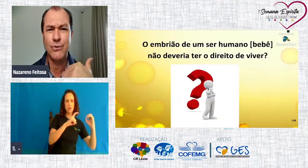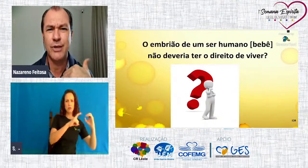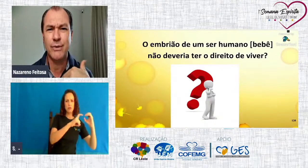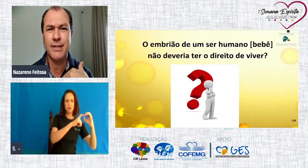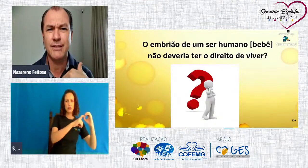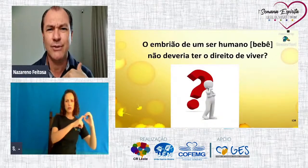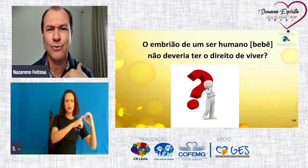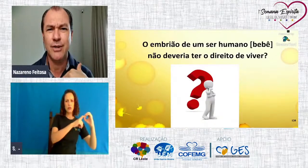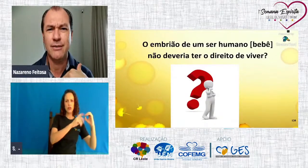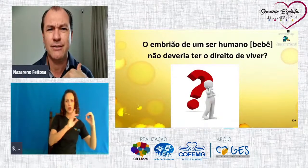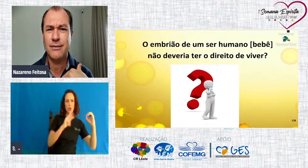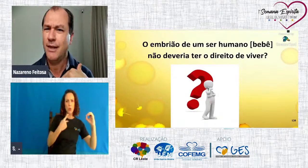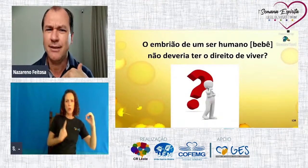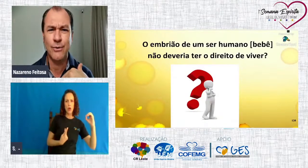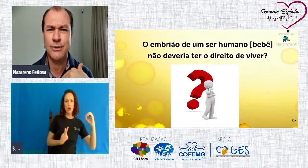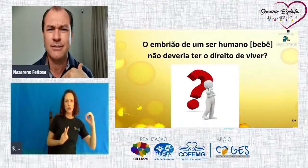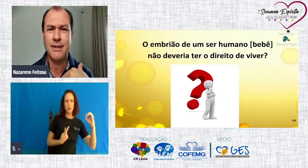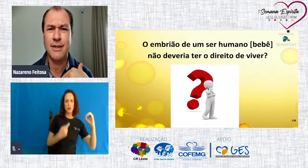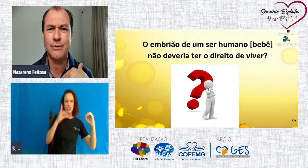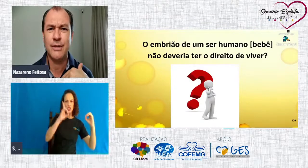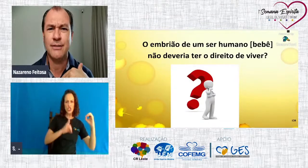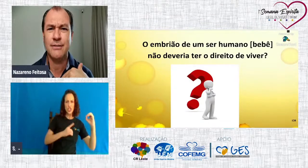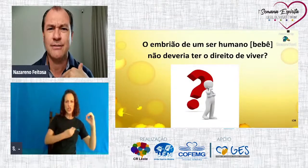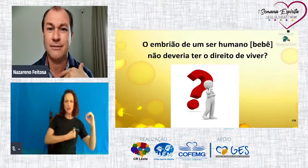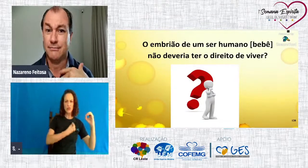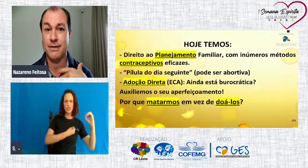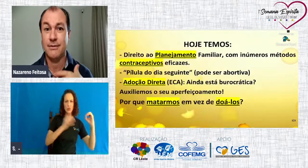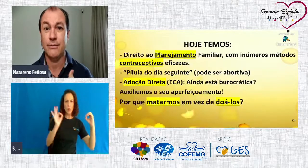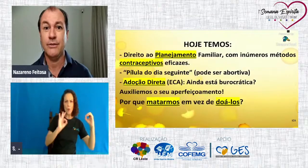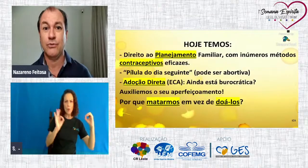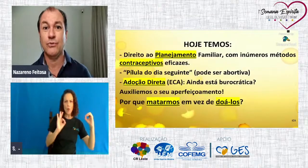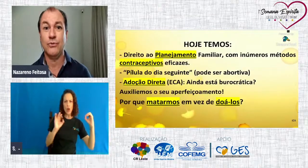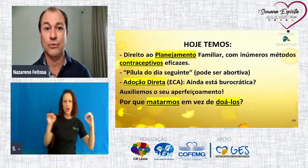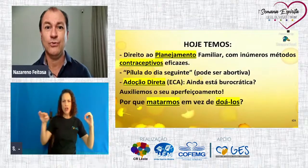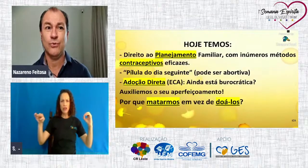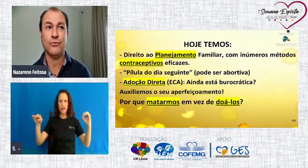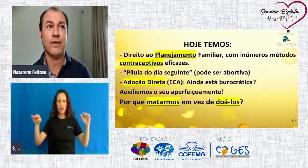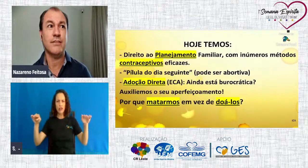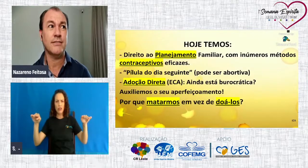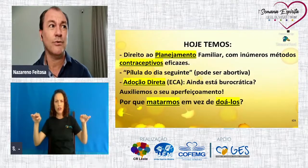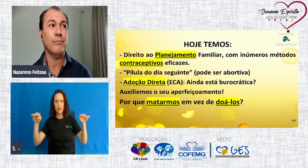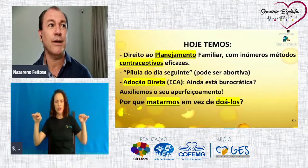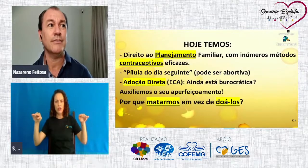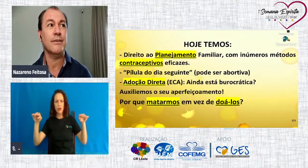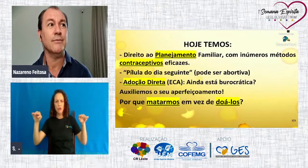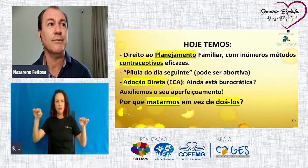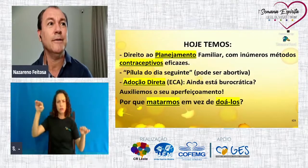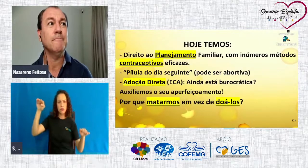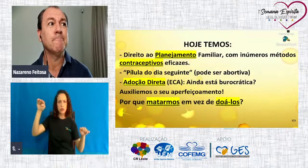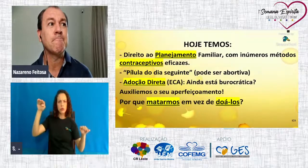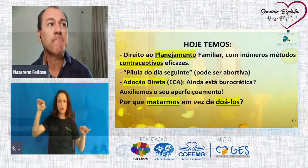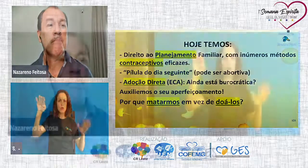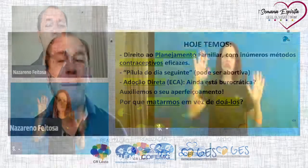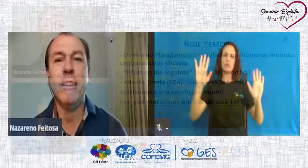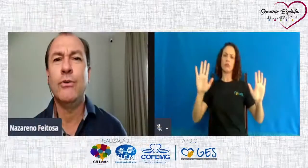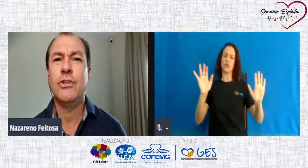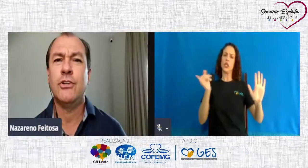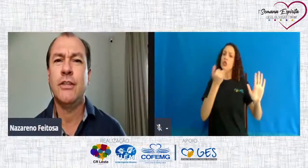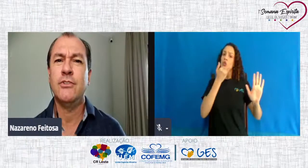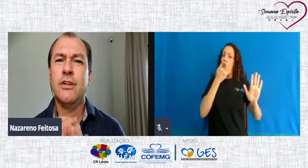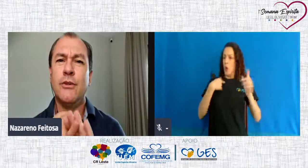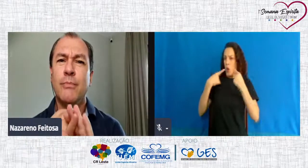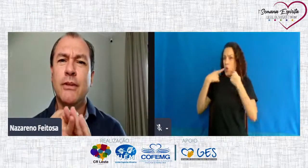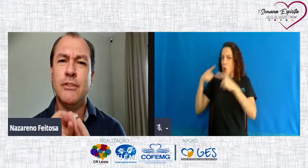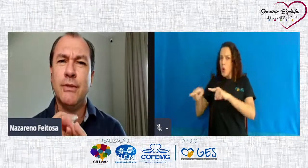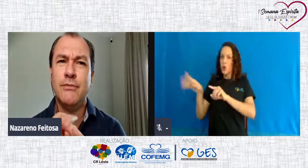é menos do que uma tartaruga? Nada contra as tartaruguinhas, mas não é justo fazer essa comparação. Então,